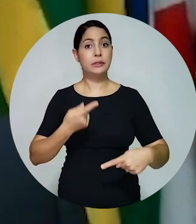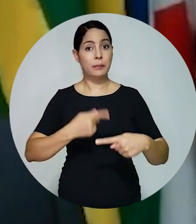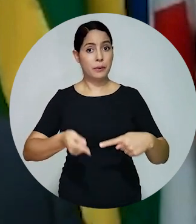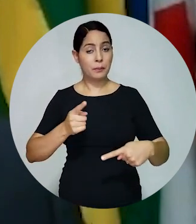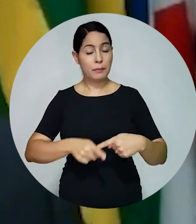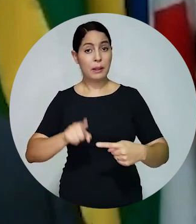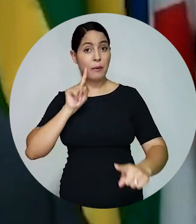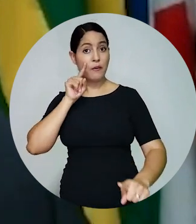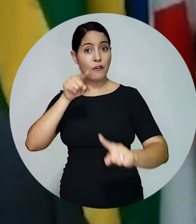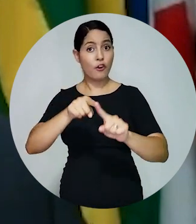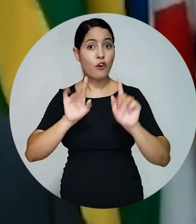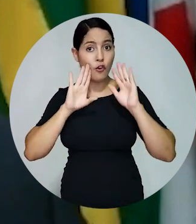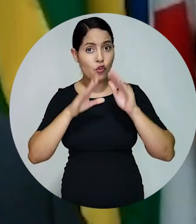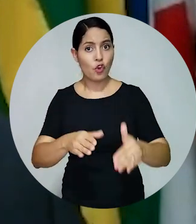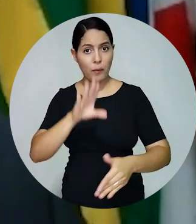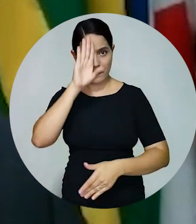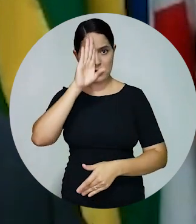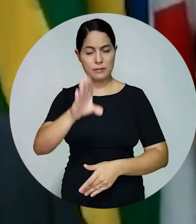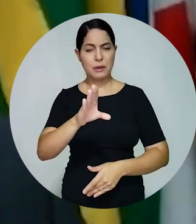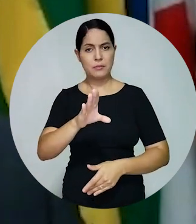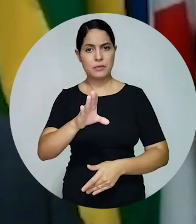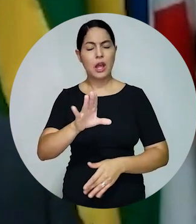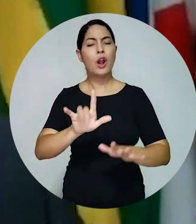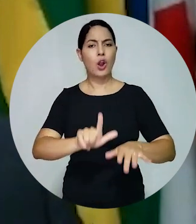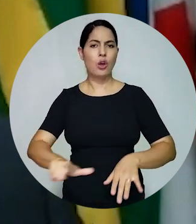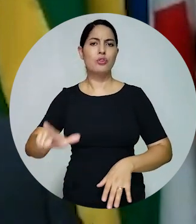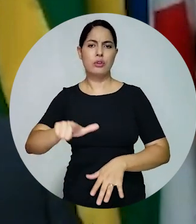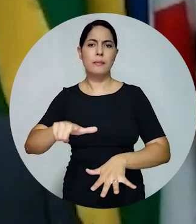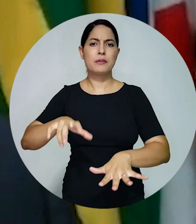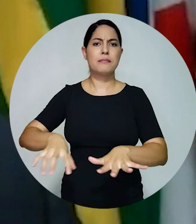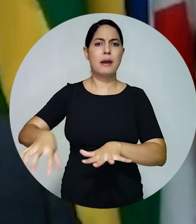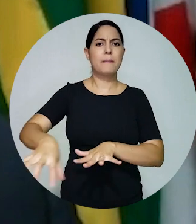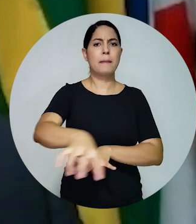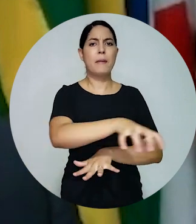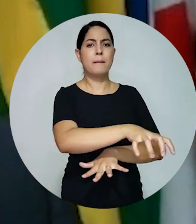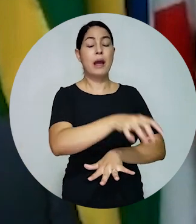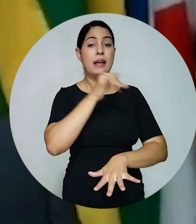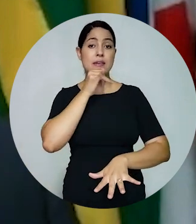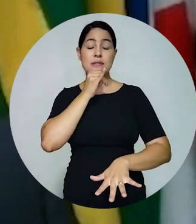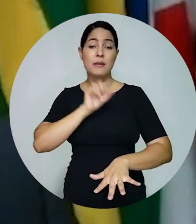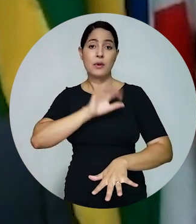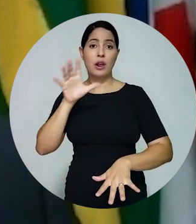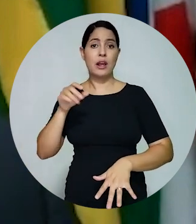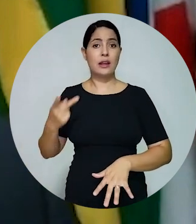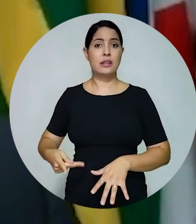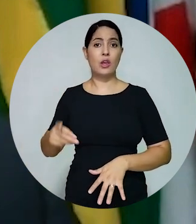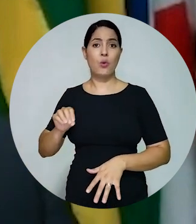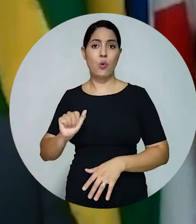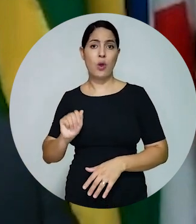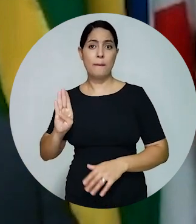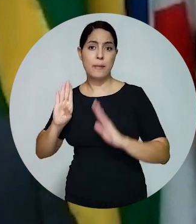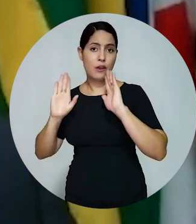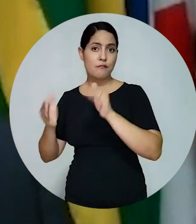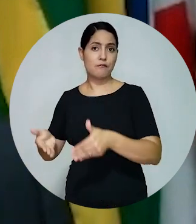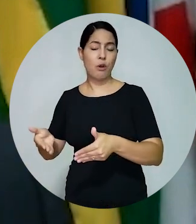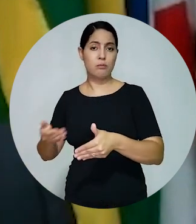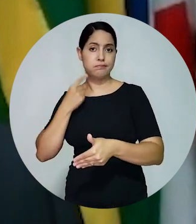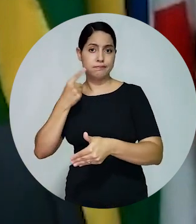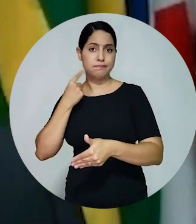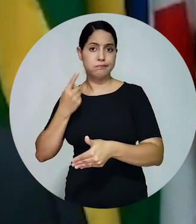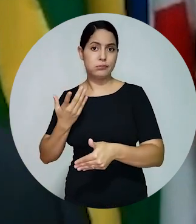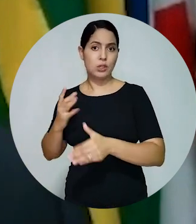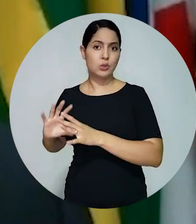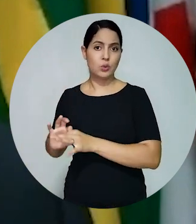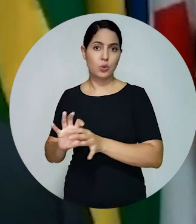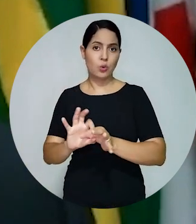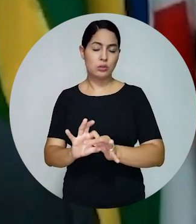problema no ponto. Essa é a conclusão. E cada instância tem competência para cuidar dos seus. A ordem que cuida dos advogados e